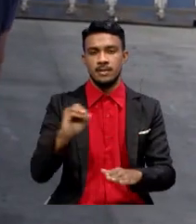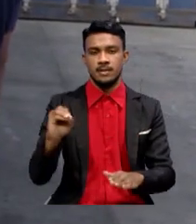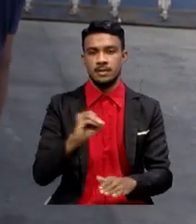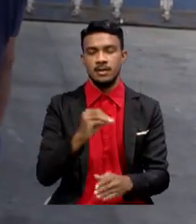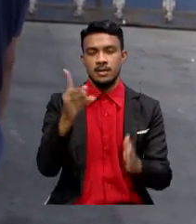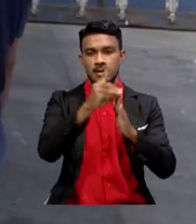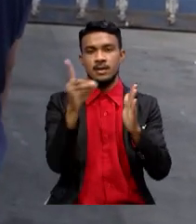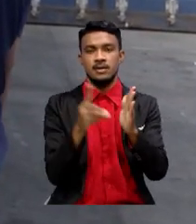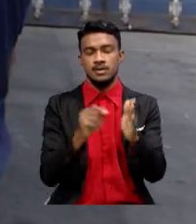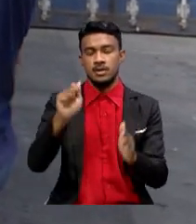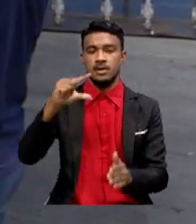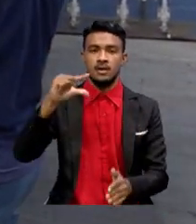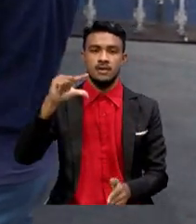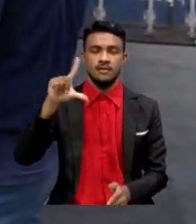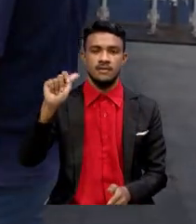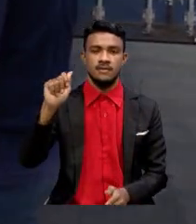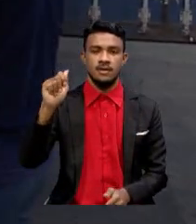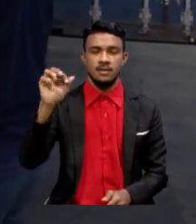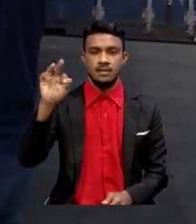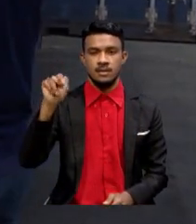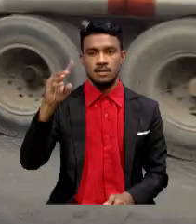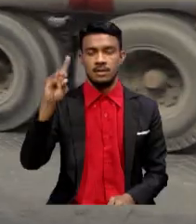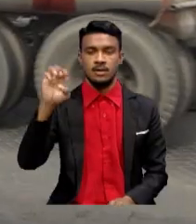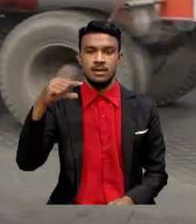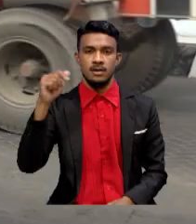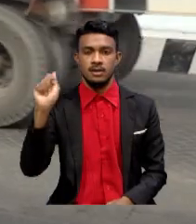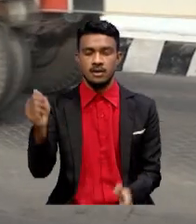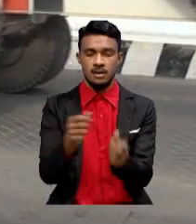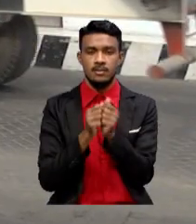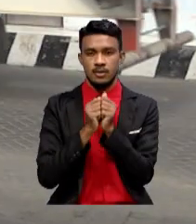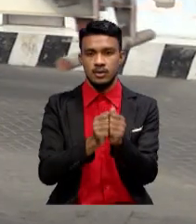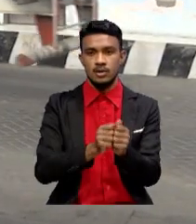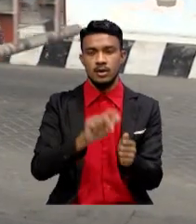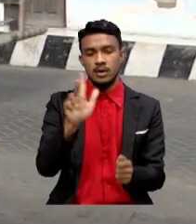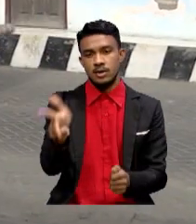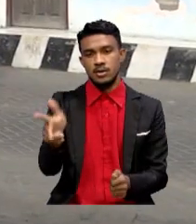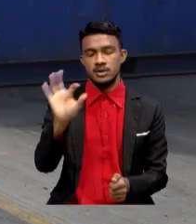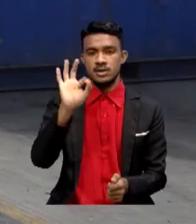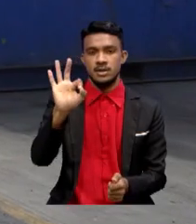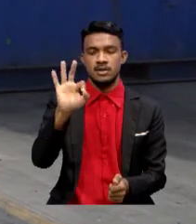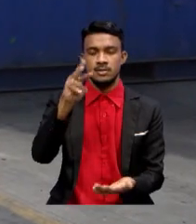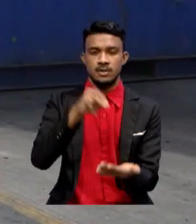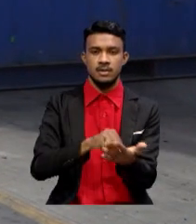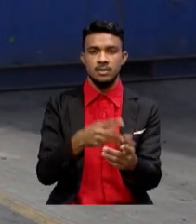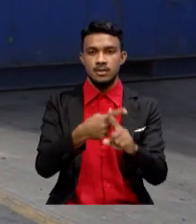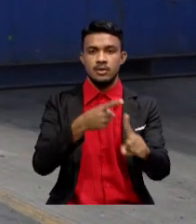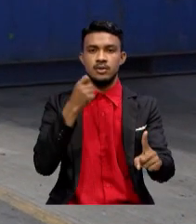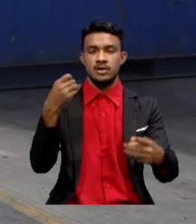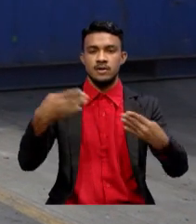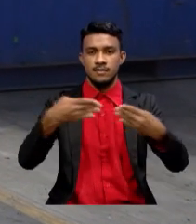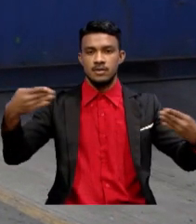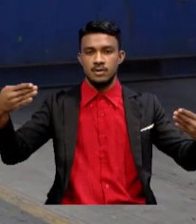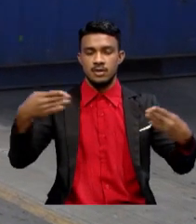aduaneira alfandega fontes receita mai husi portu hamutuk milhão tolunulu resin sia resin husi fronteira